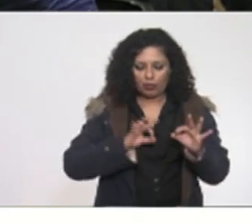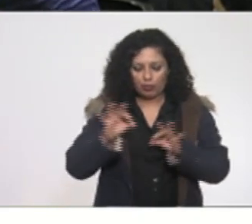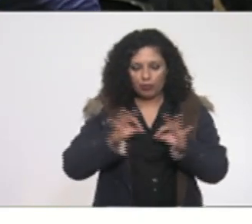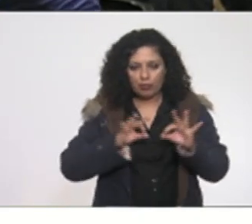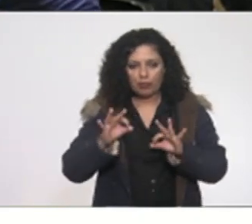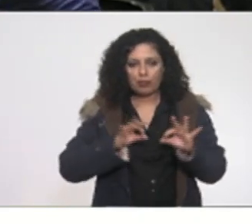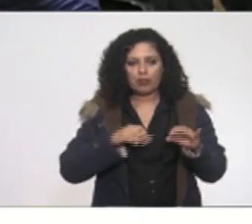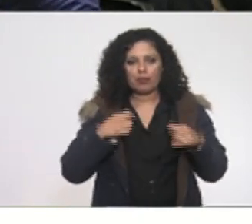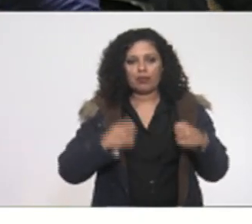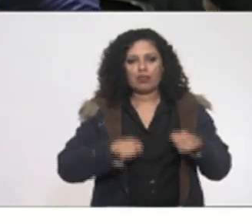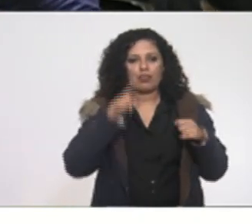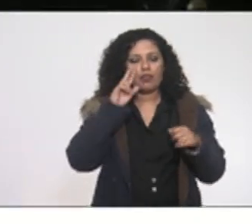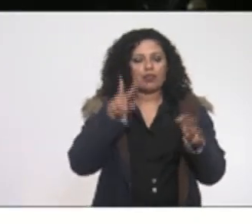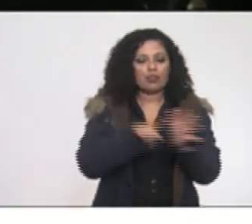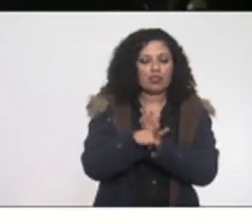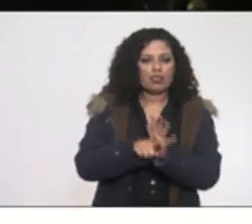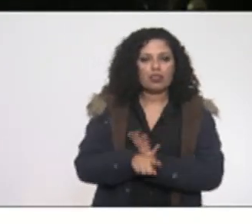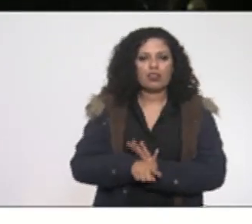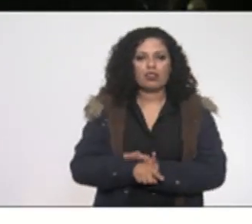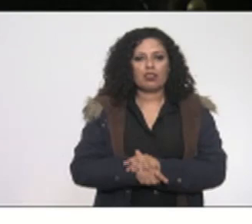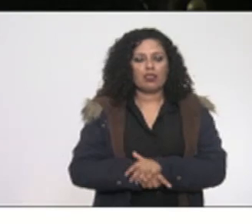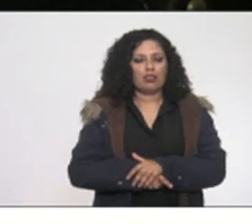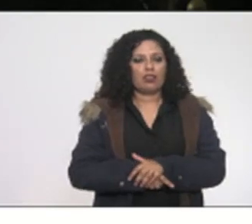Isso é um dado importantíssimo para nós.